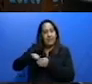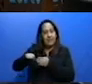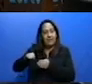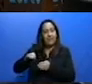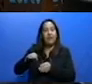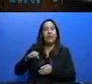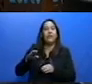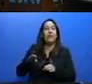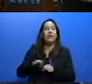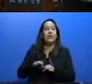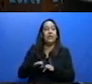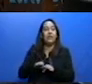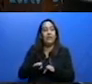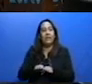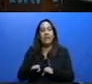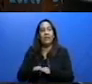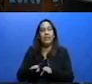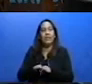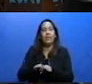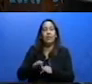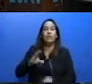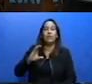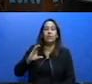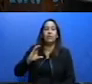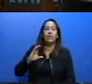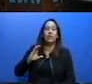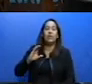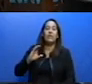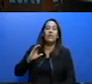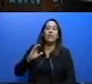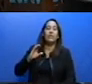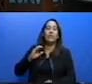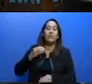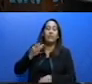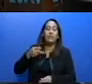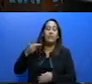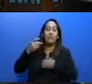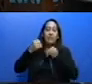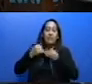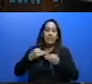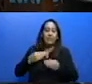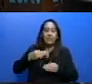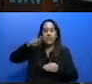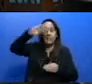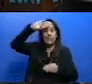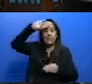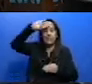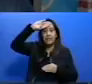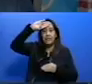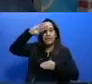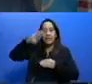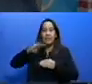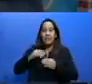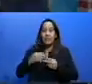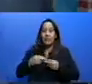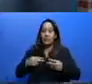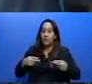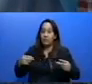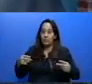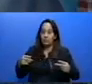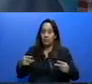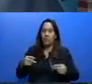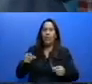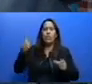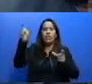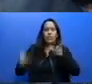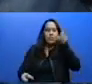falar de algo relacionado às temperaturas. Vamos lá? Todo ser vivo produz